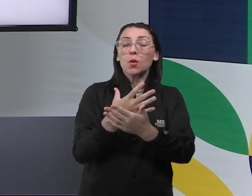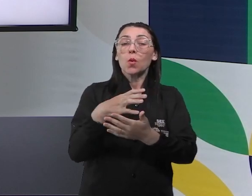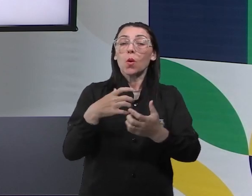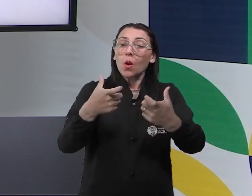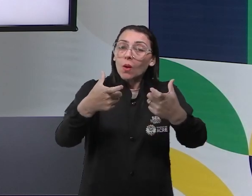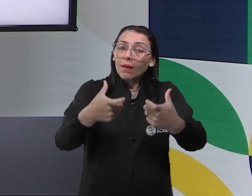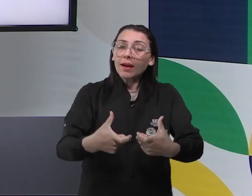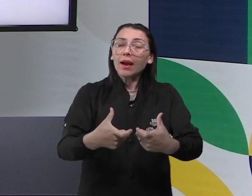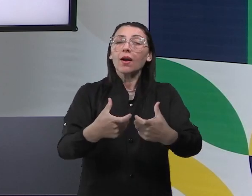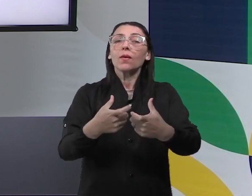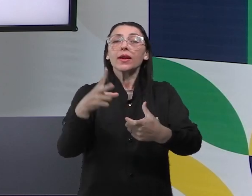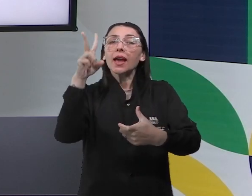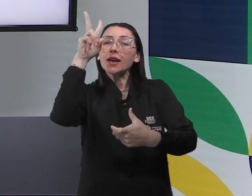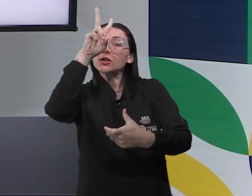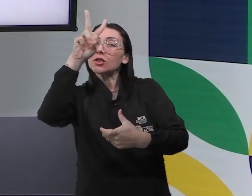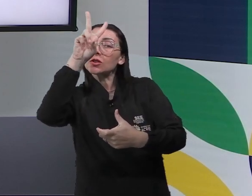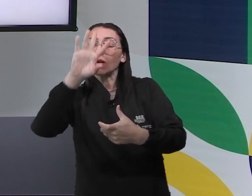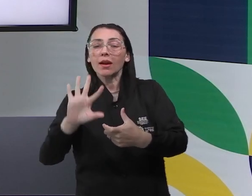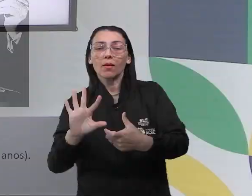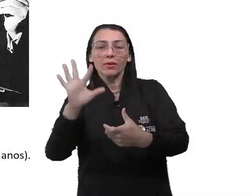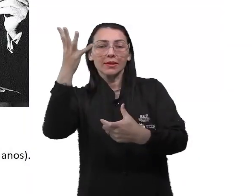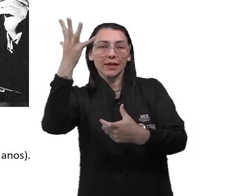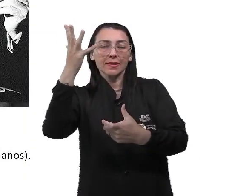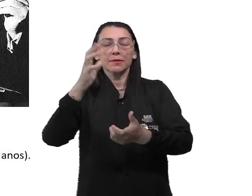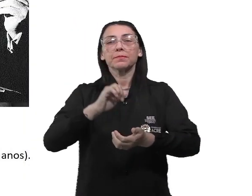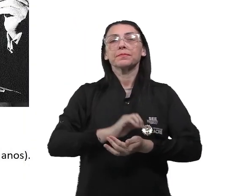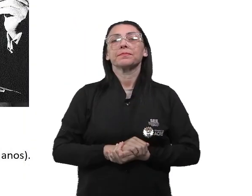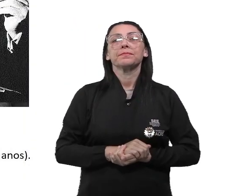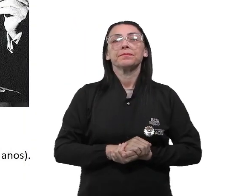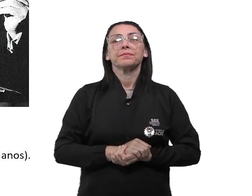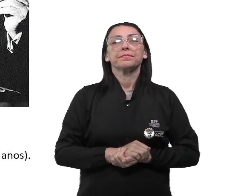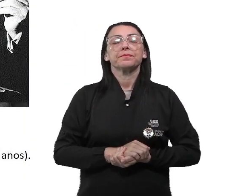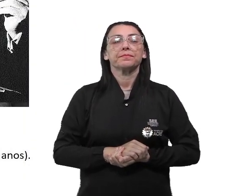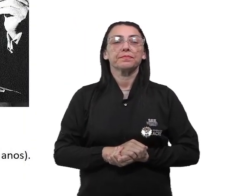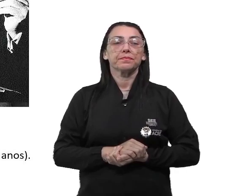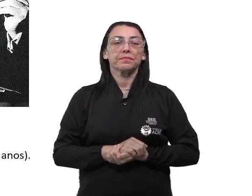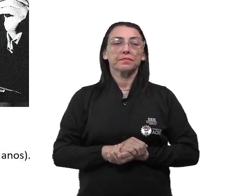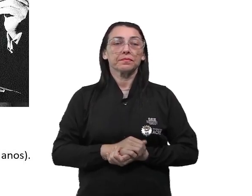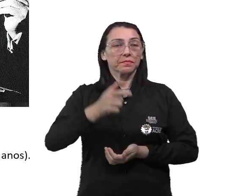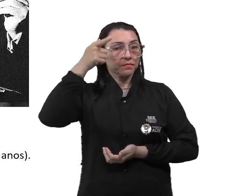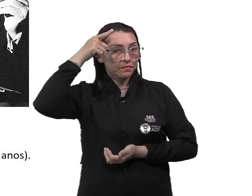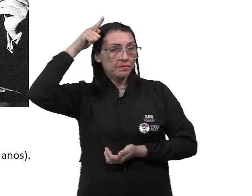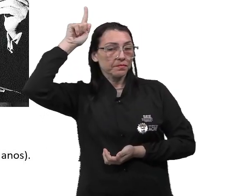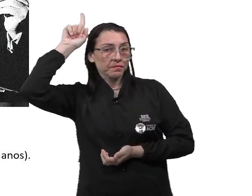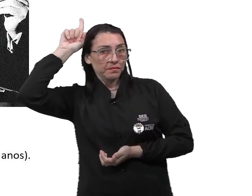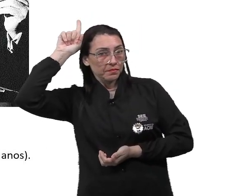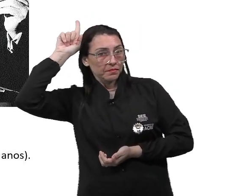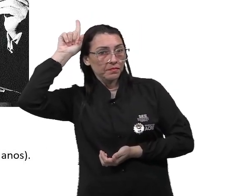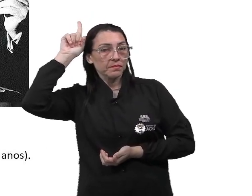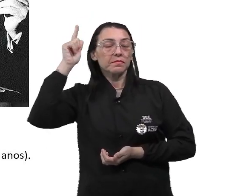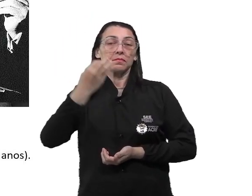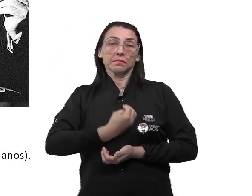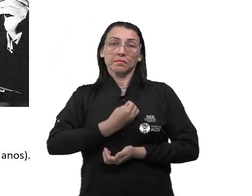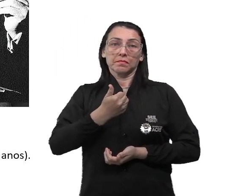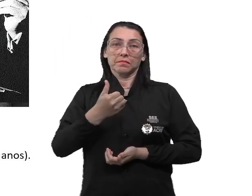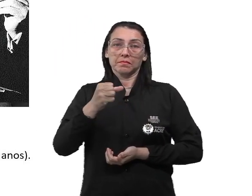espaço em que a história se situa. Observemos aqui. O Graciliano Ramos viveu